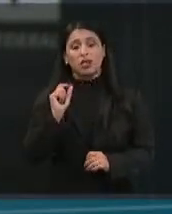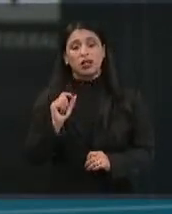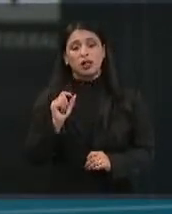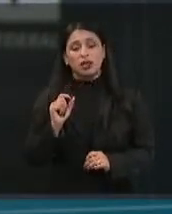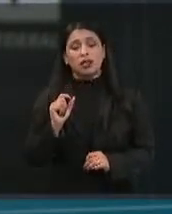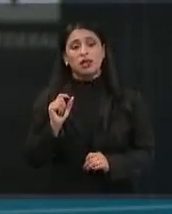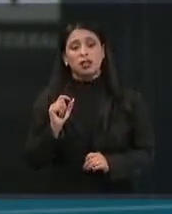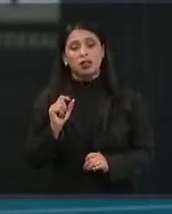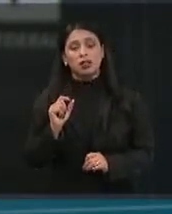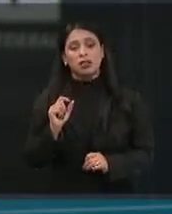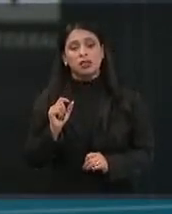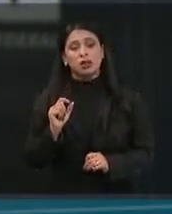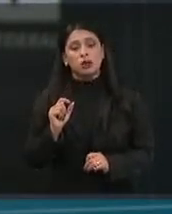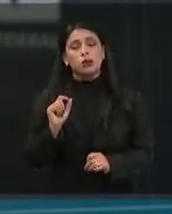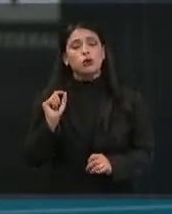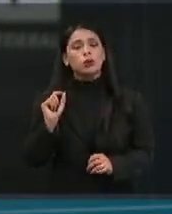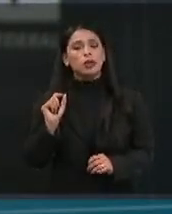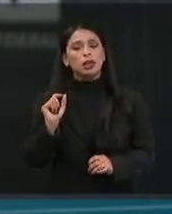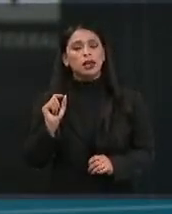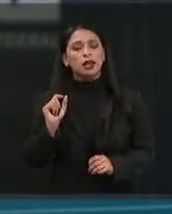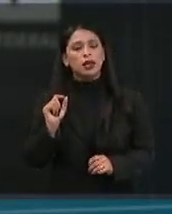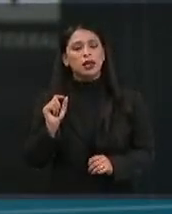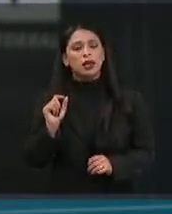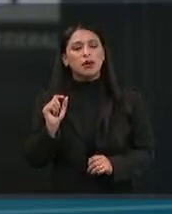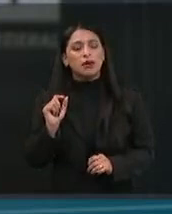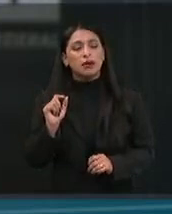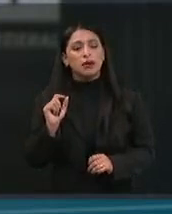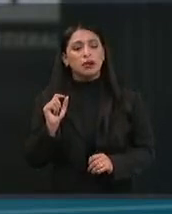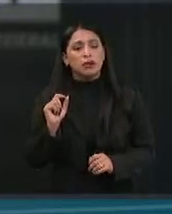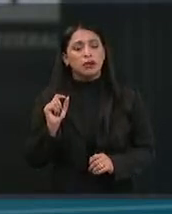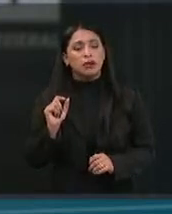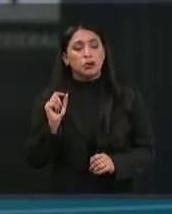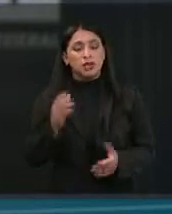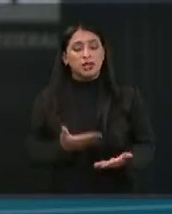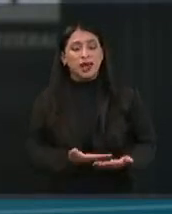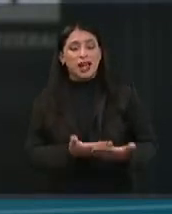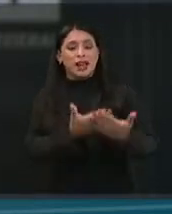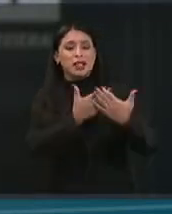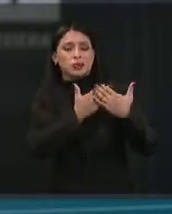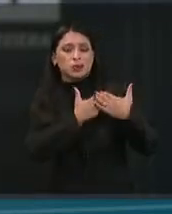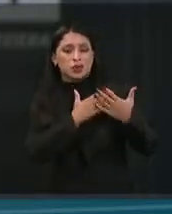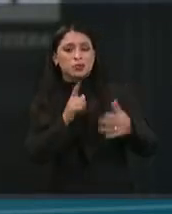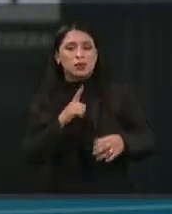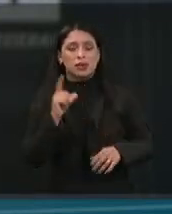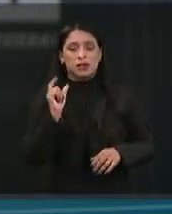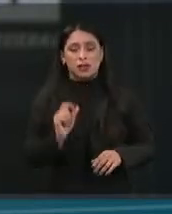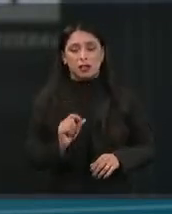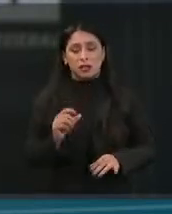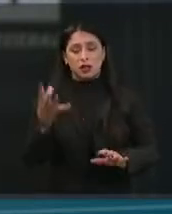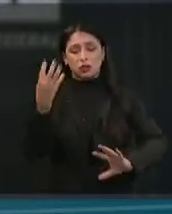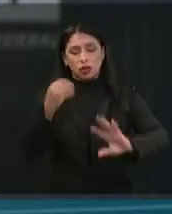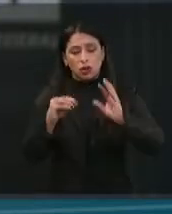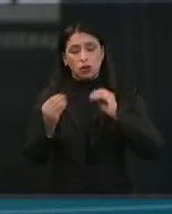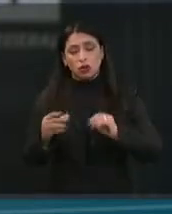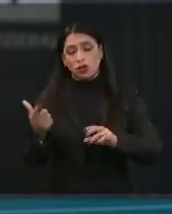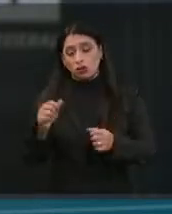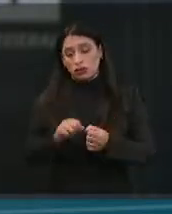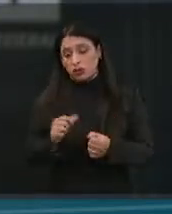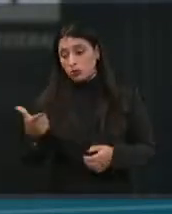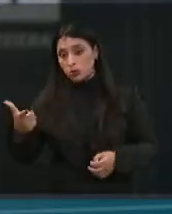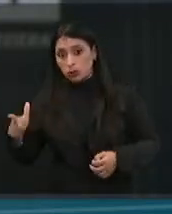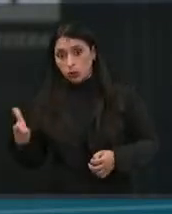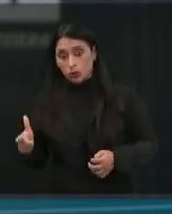ou seja, o parafuso da responsabilização por danos decorrentes de conteúdos gerados por terceiros, a